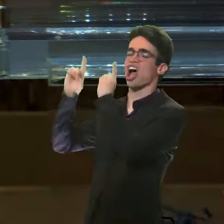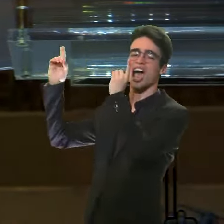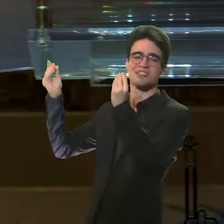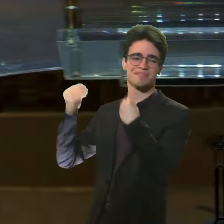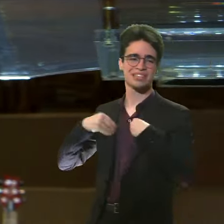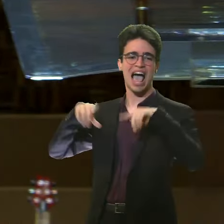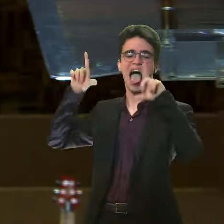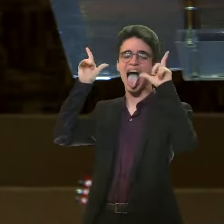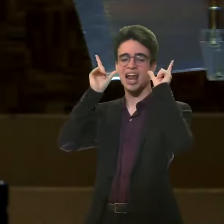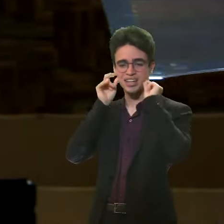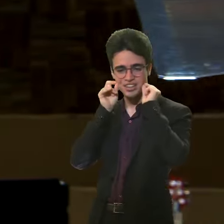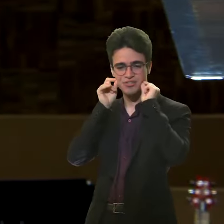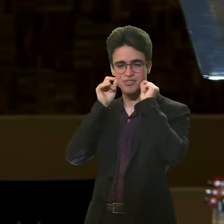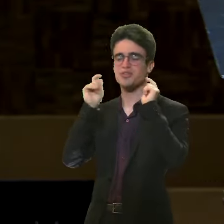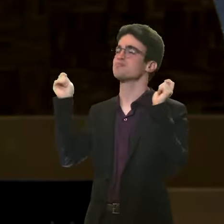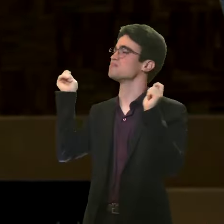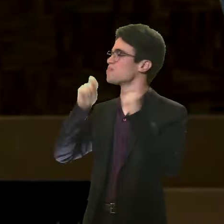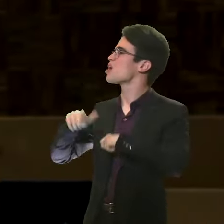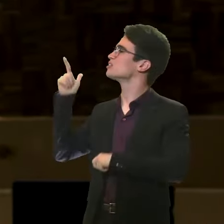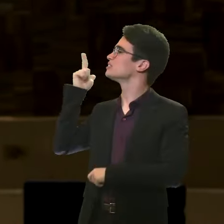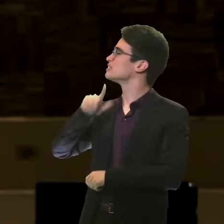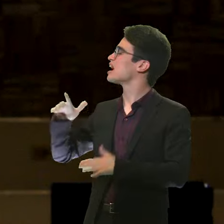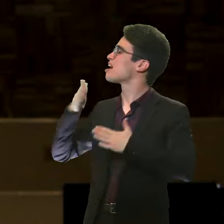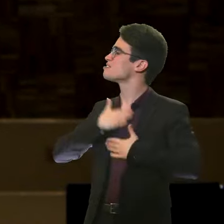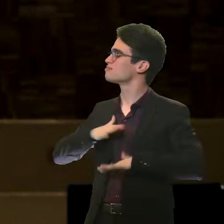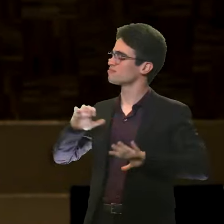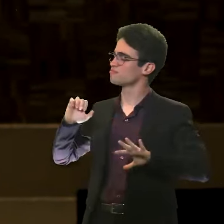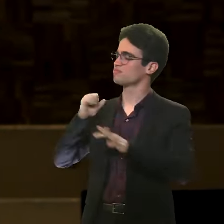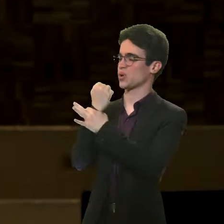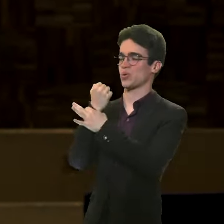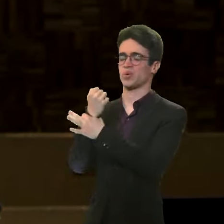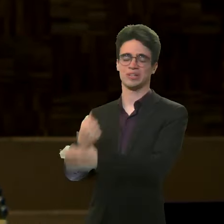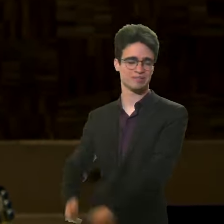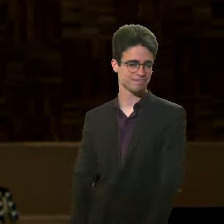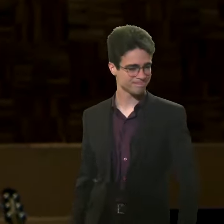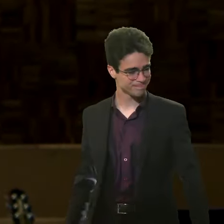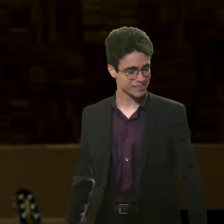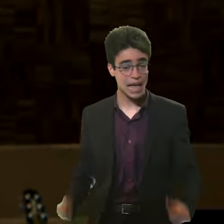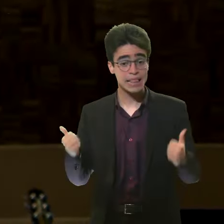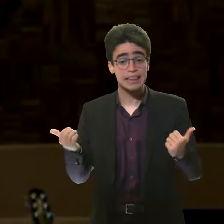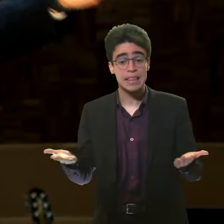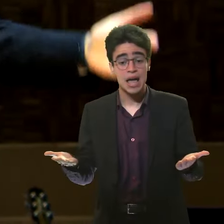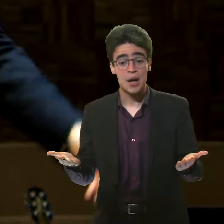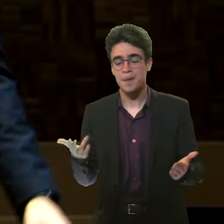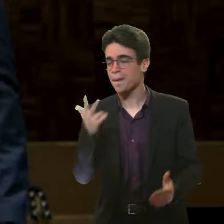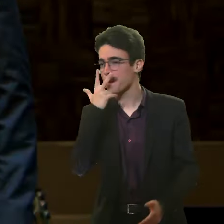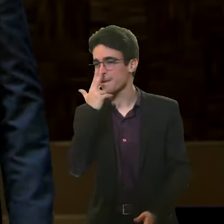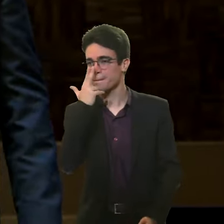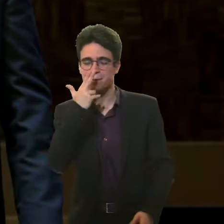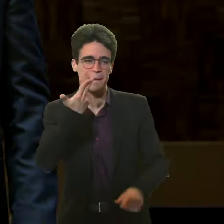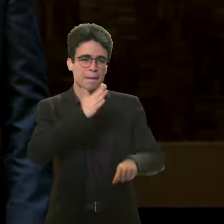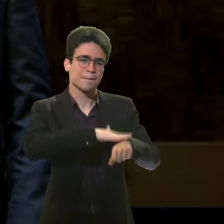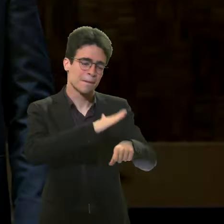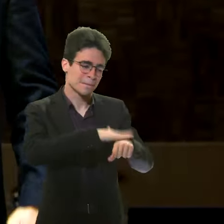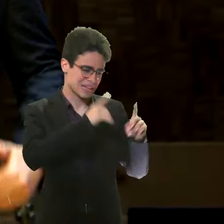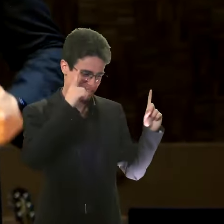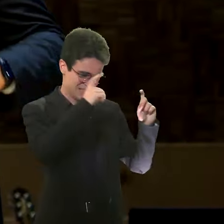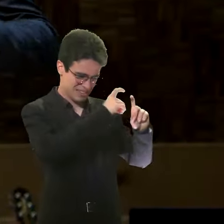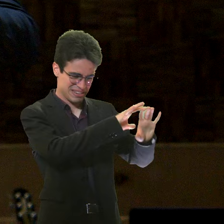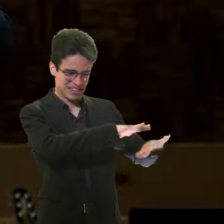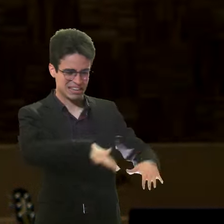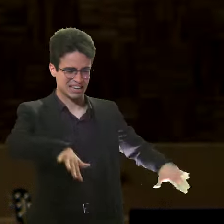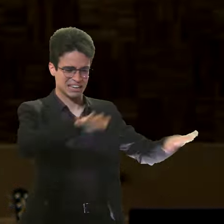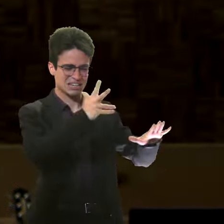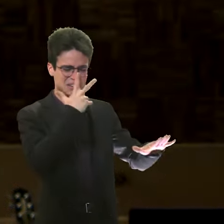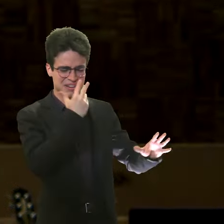alívio, é aqui que eu encontro refúgio. E sabe o que vai acontecer? O mormaço vai queimar. Se